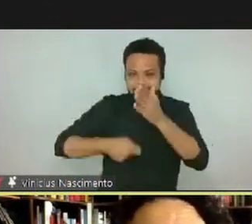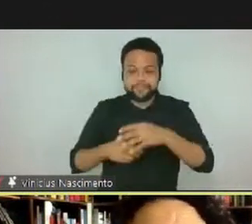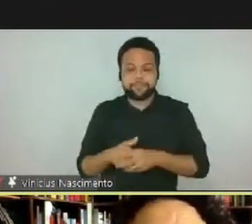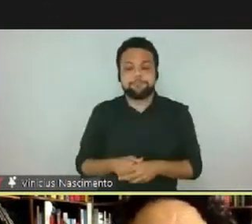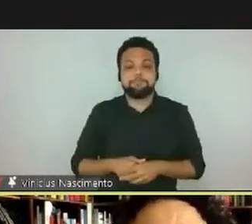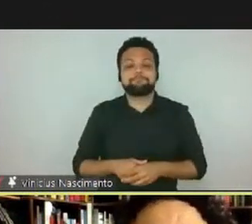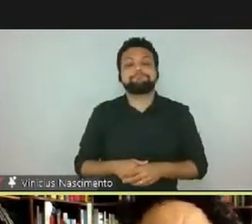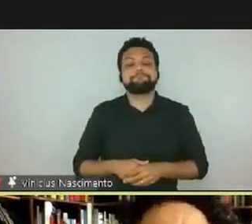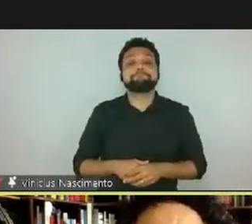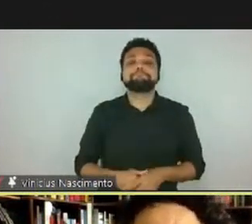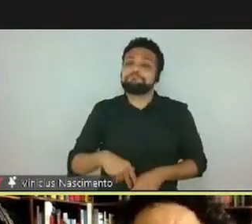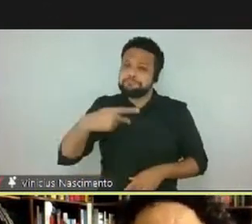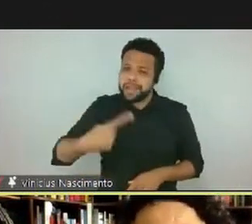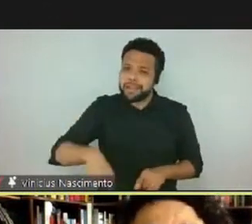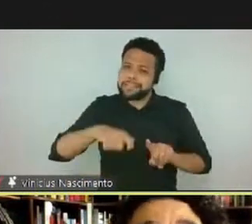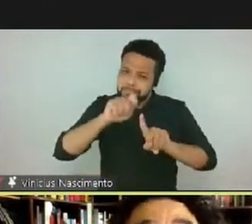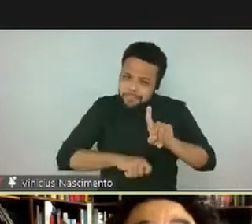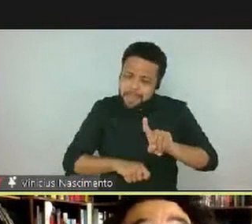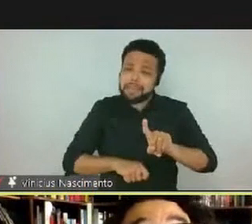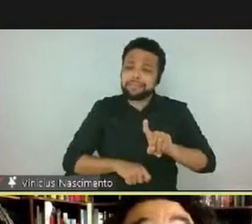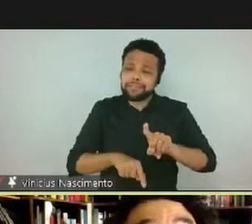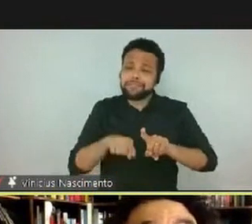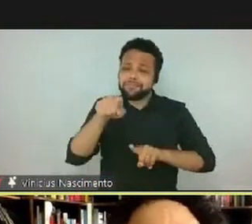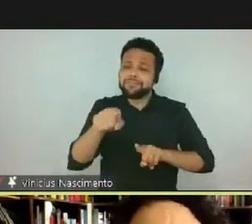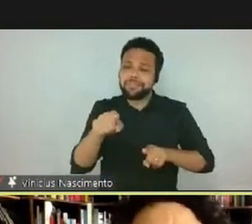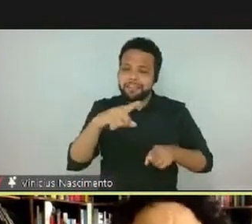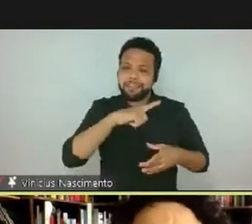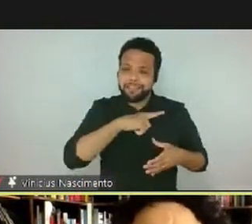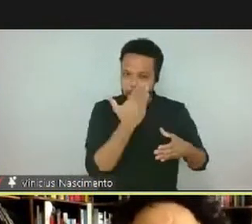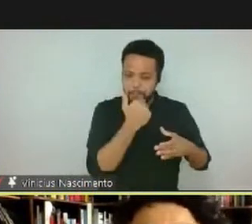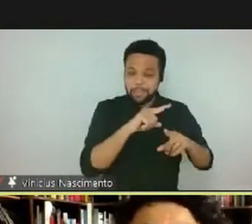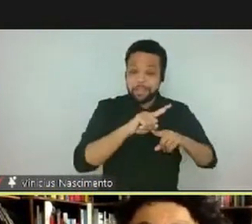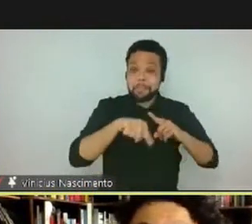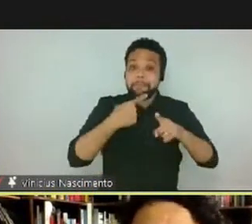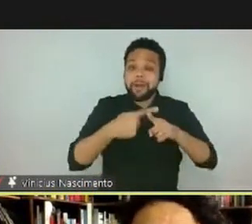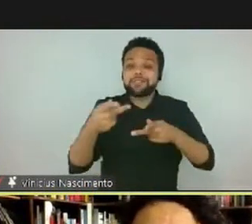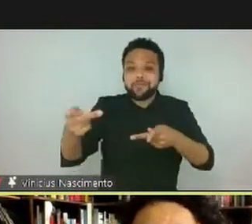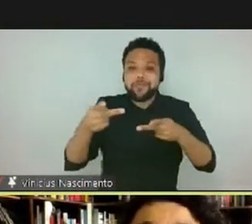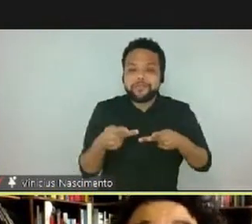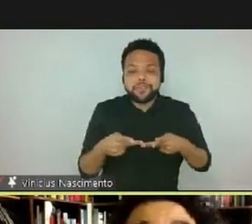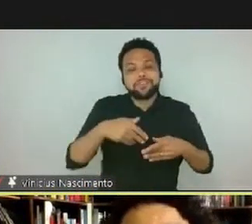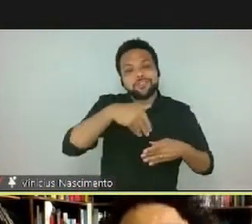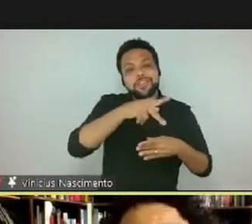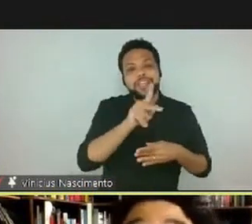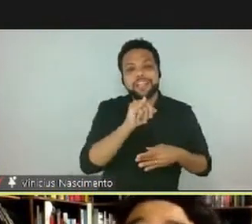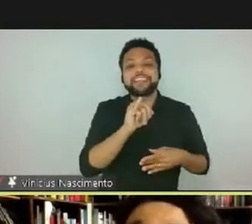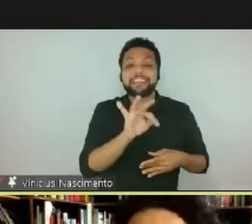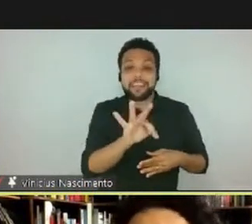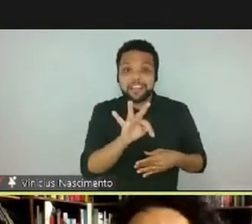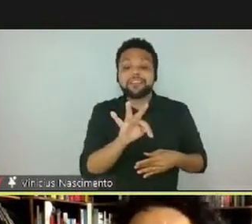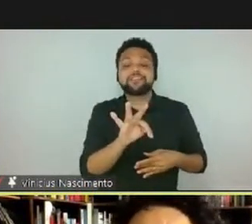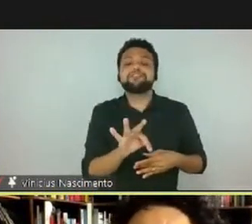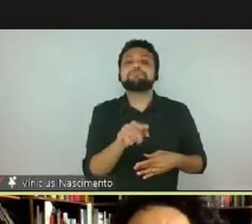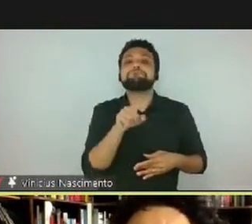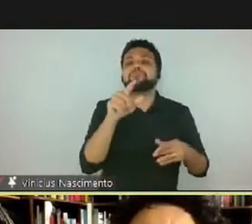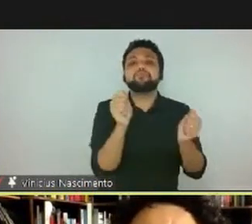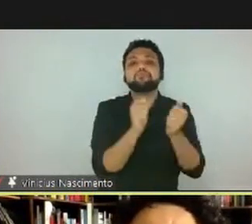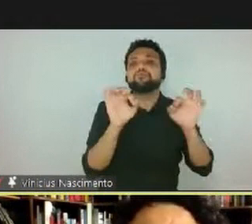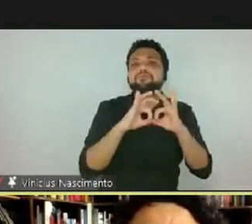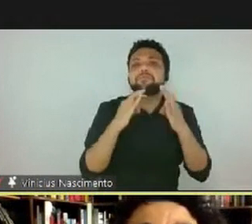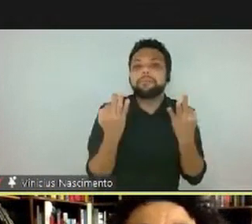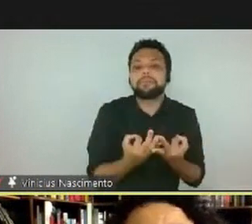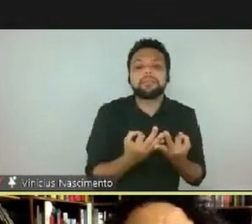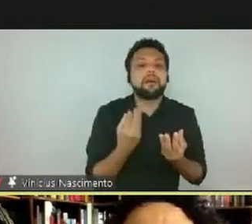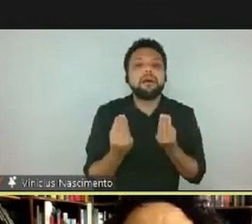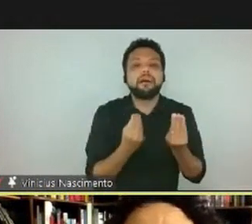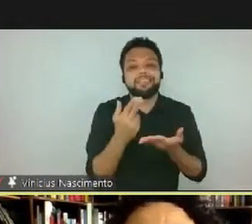kit para toda a família desenhar e se divertir no momento que escolher. Nosso convite é para que uma ou mais crianças da família,